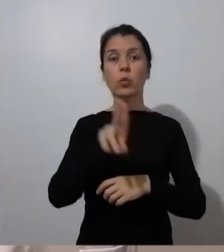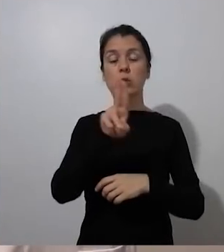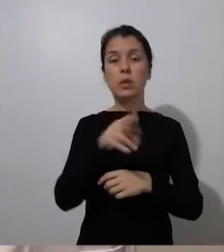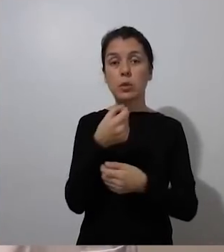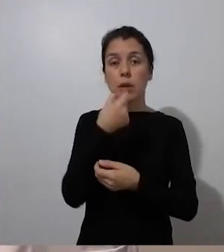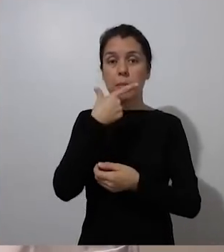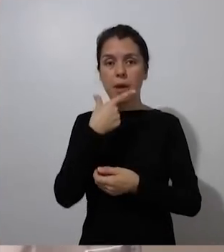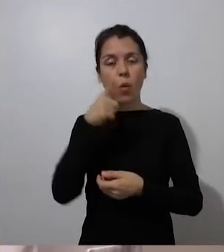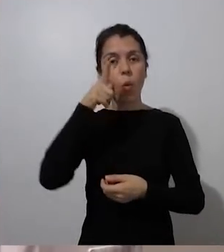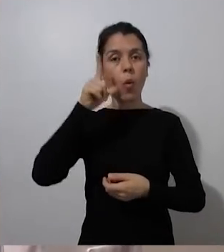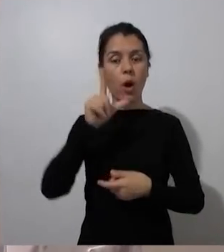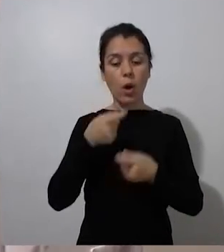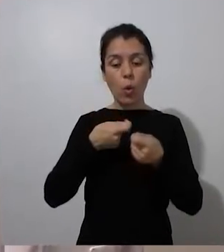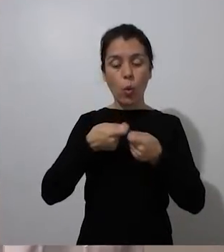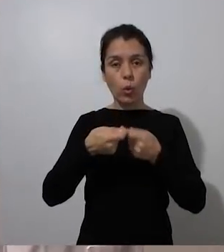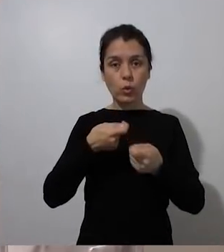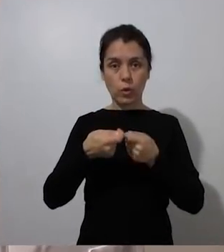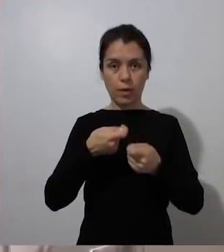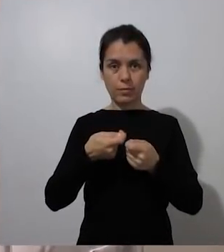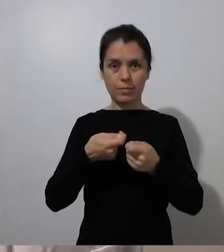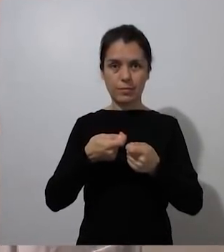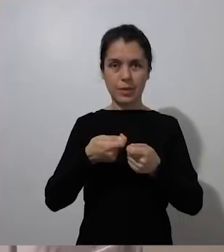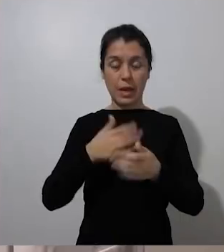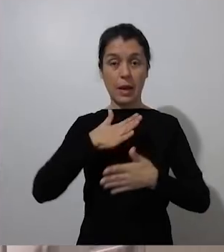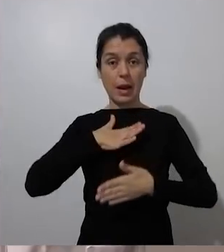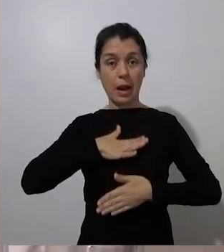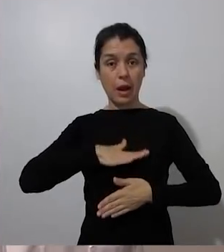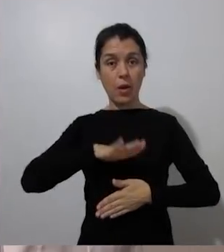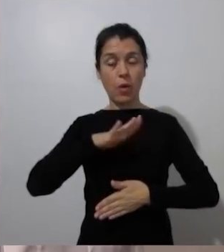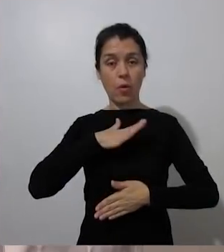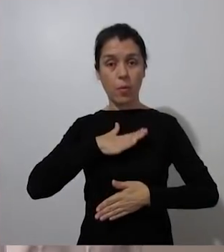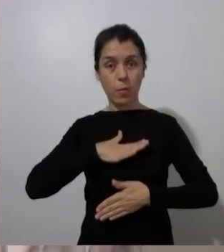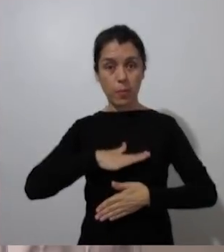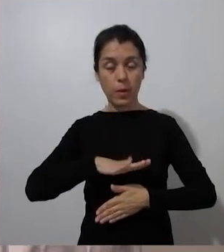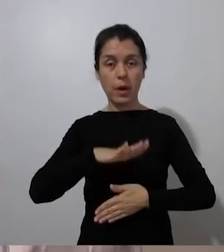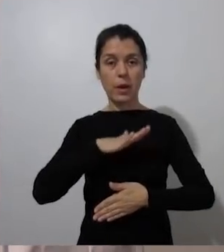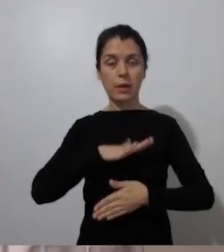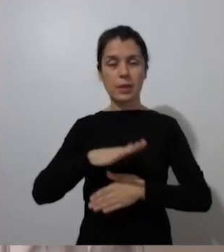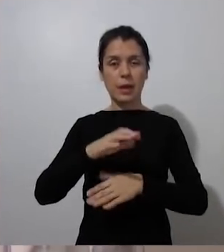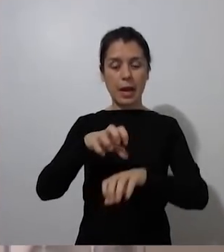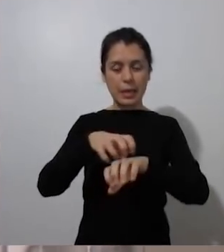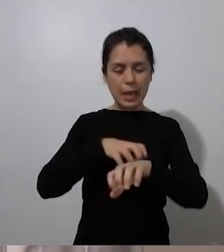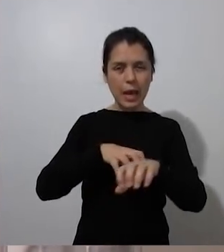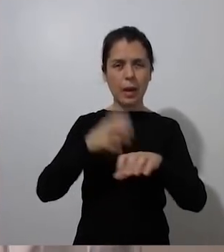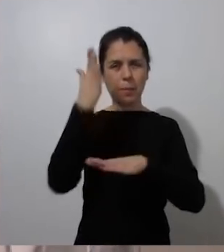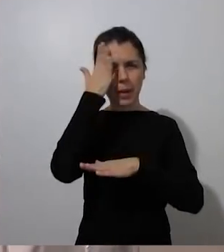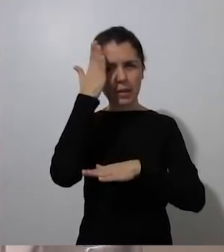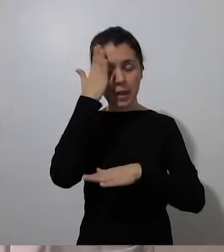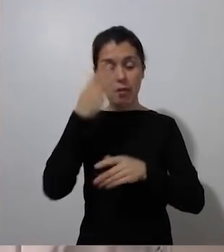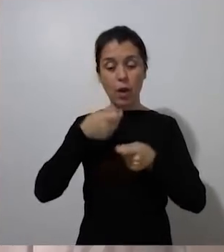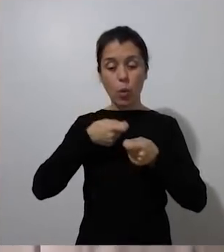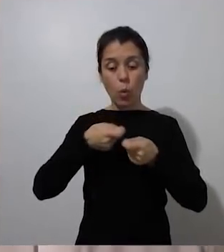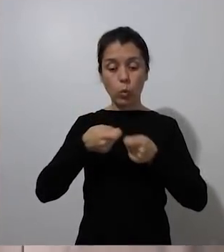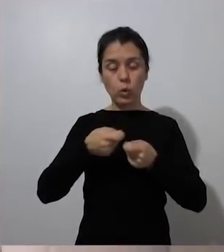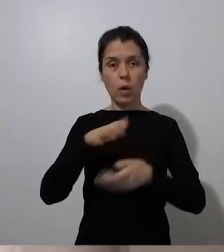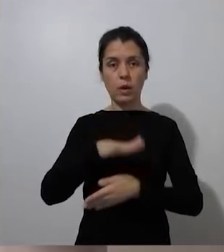estiver tomando essa medicação, ela controla esse morder, fica muito mais lento, esse atrito na parede ou esse arranhar-se.